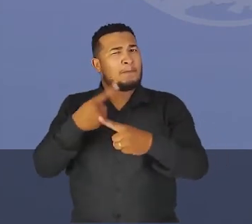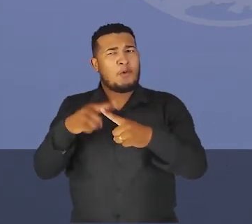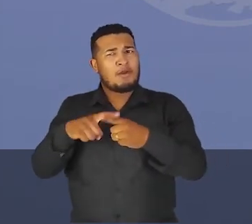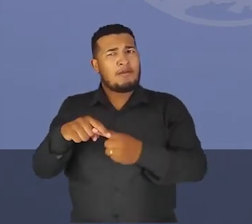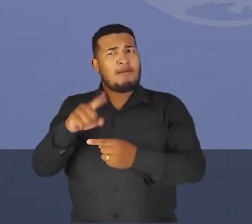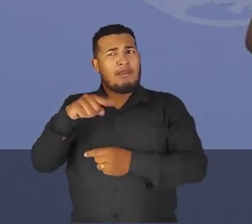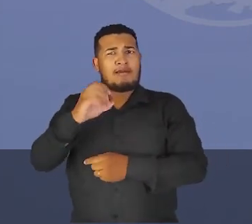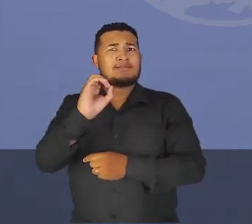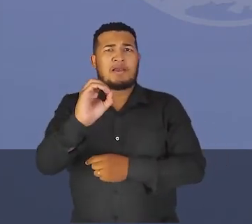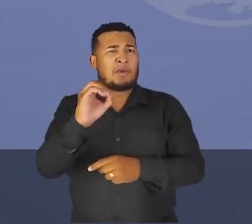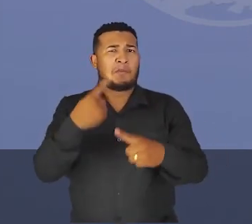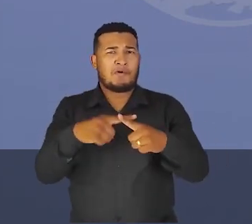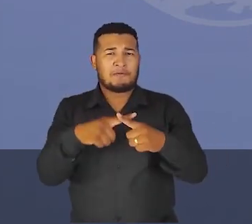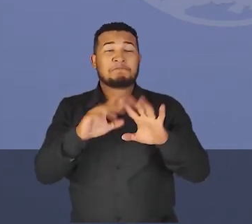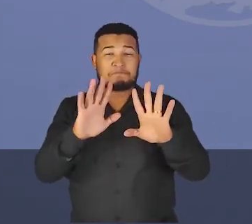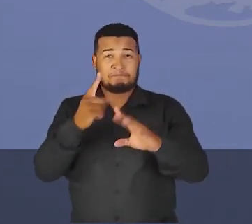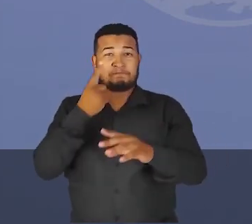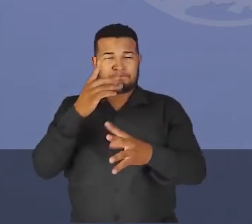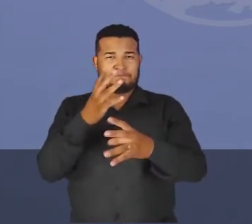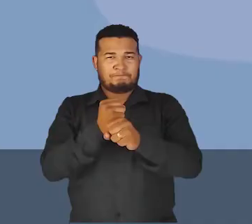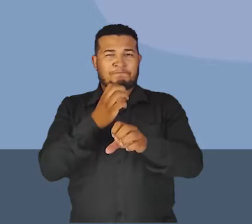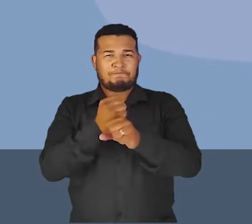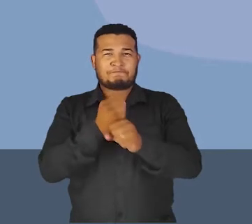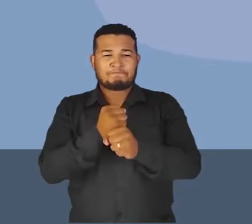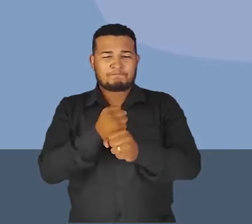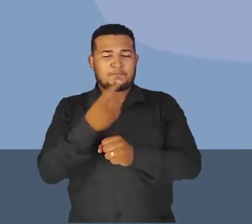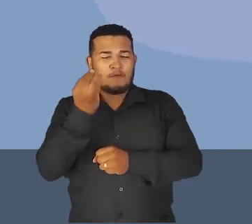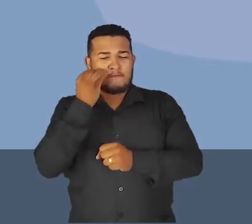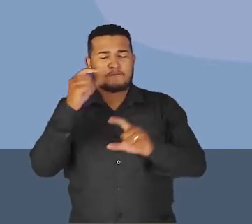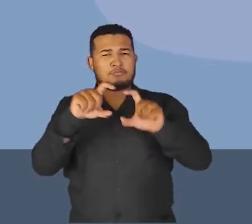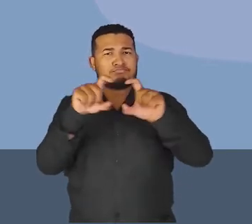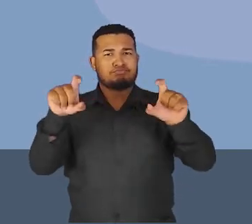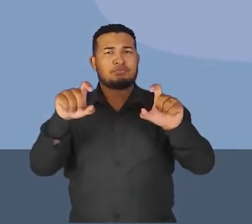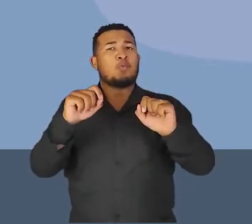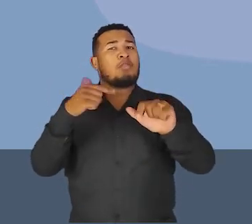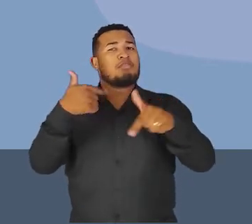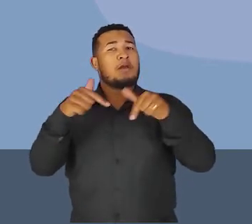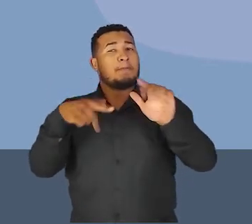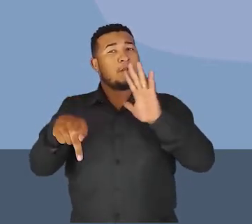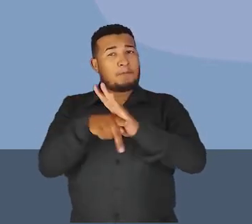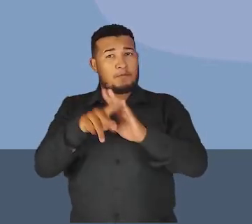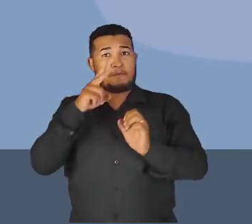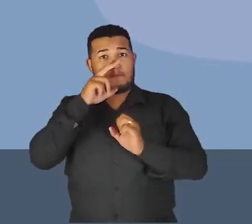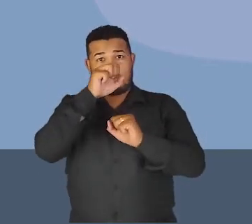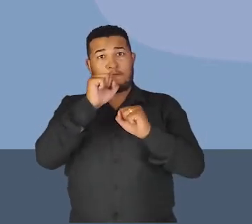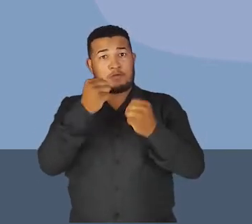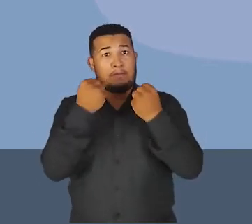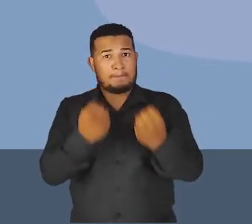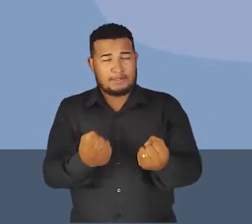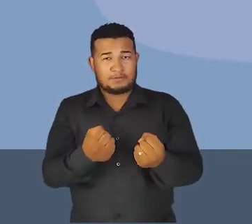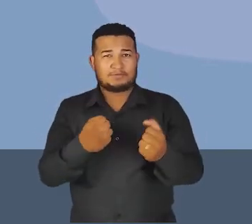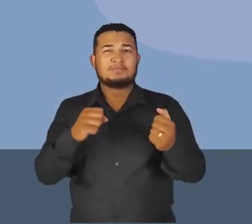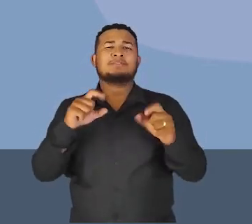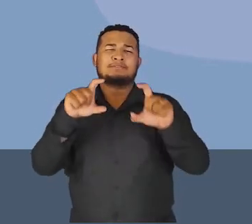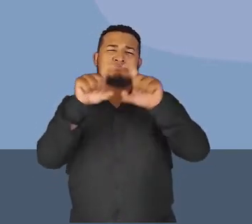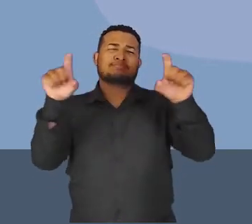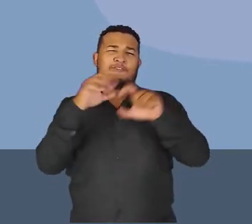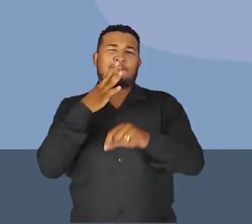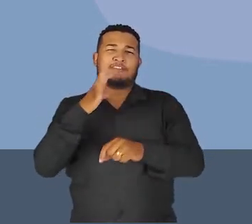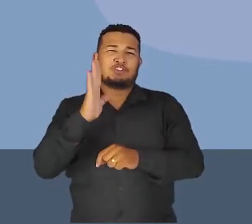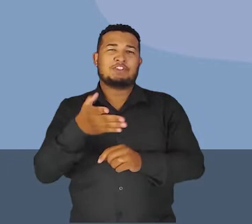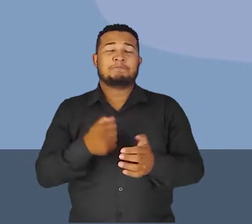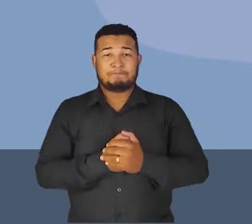zero. Vamos lá calcular esse dito trabalho para a força-peso. Trabalho vai ser a força vezes deslocamento vezes cosseno do